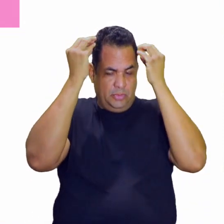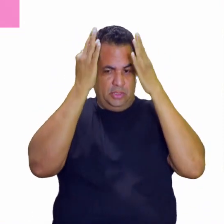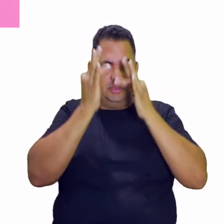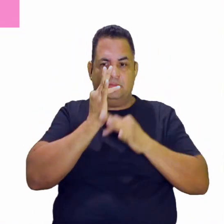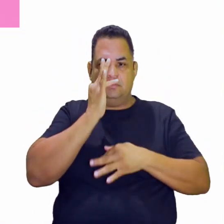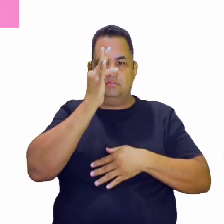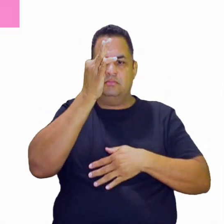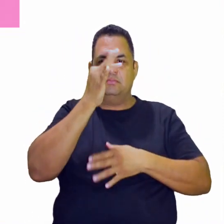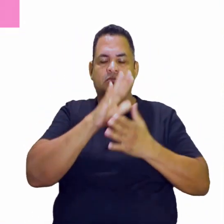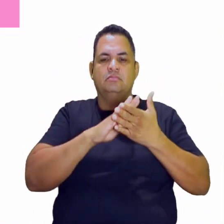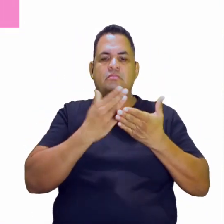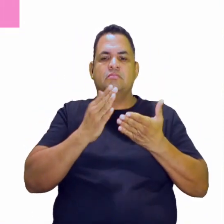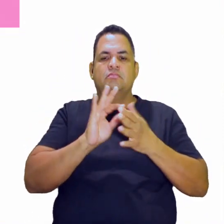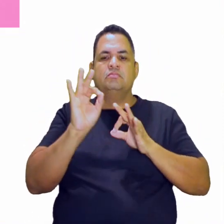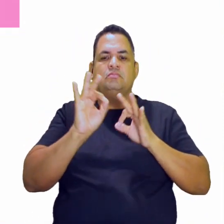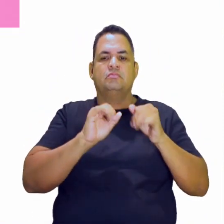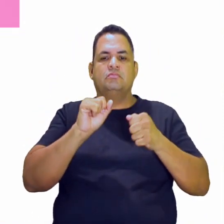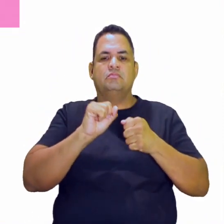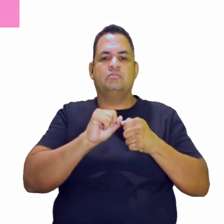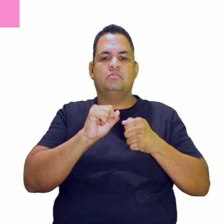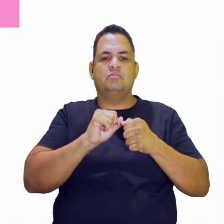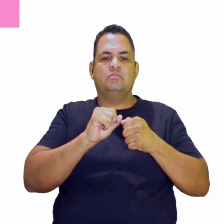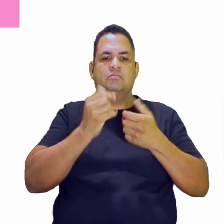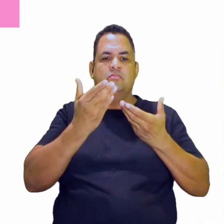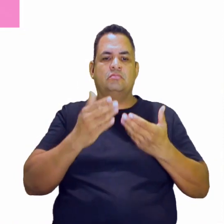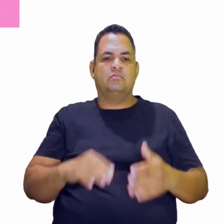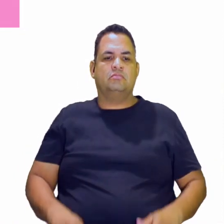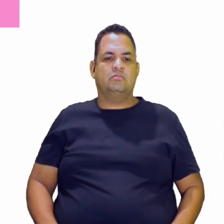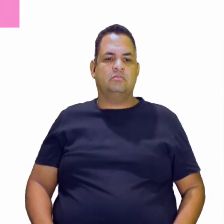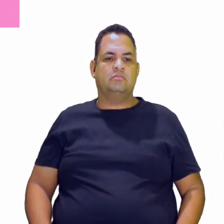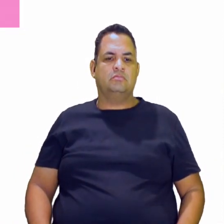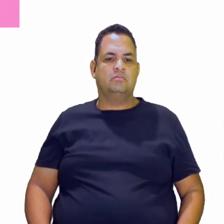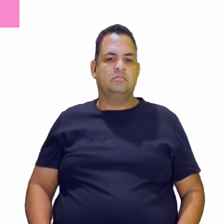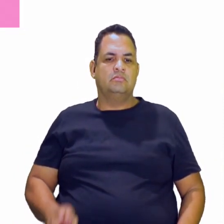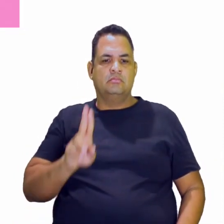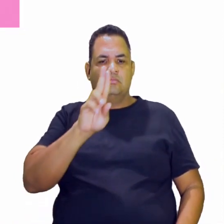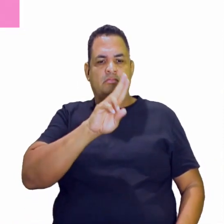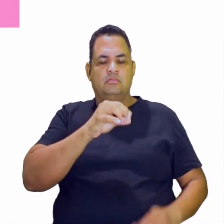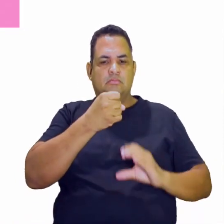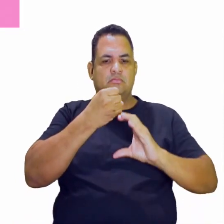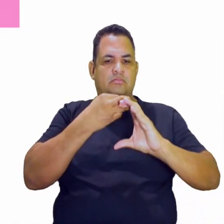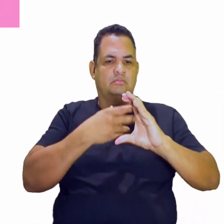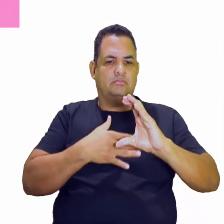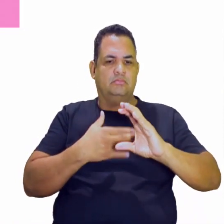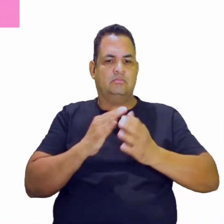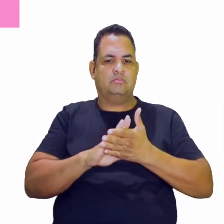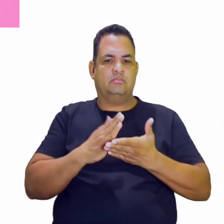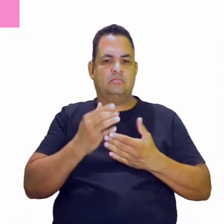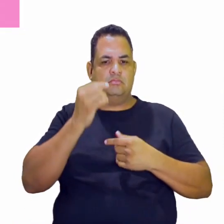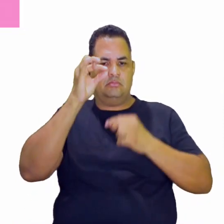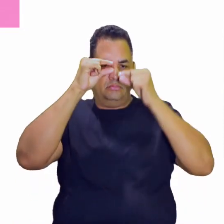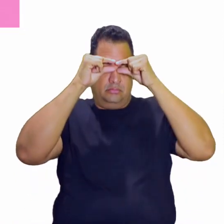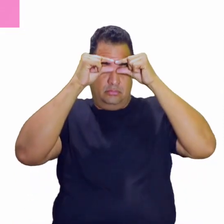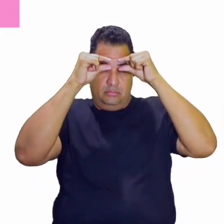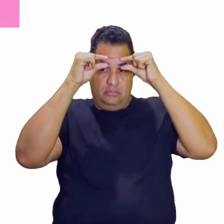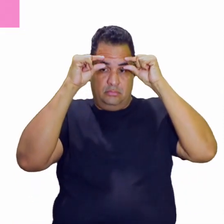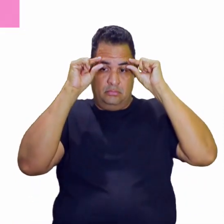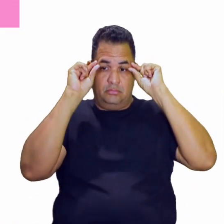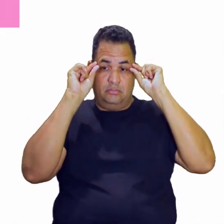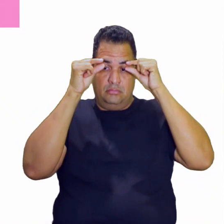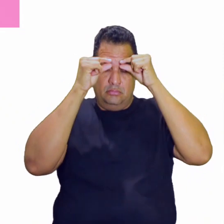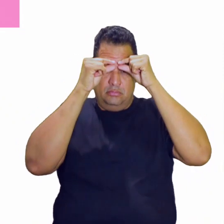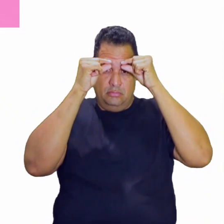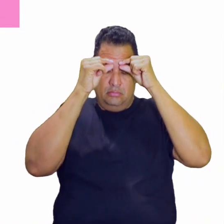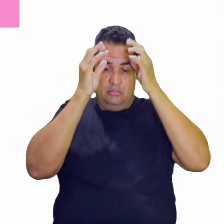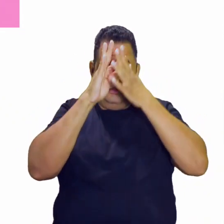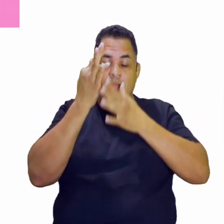fez uma performance, né, dessa artista aí, utilizando as características dela, sobrancelhas grossas e